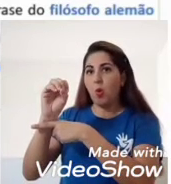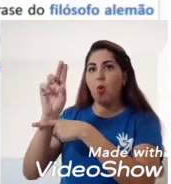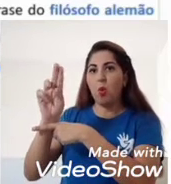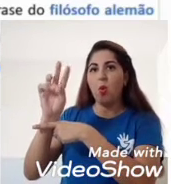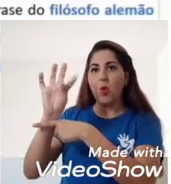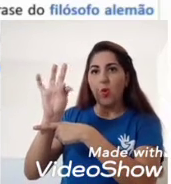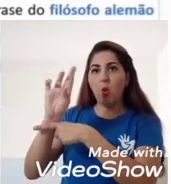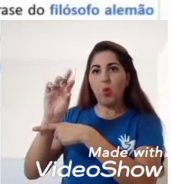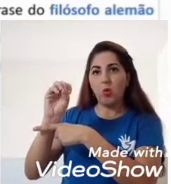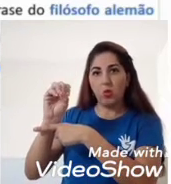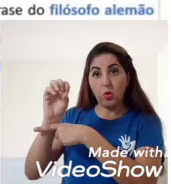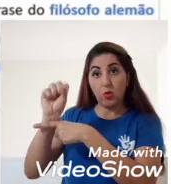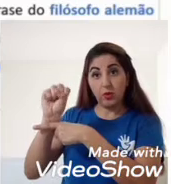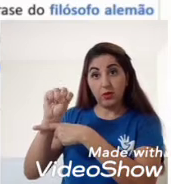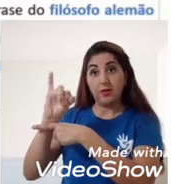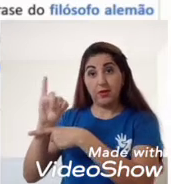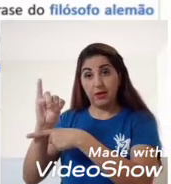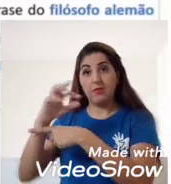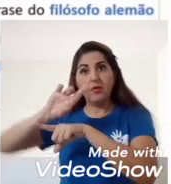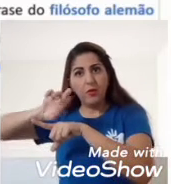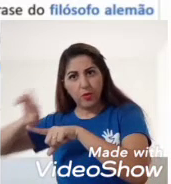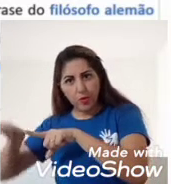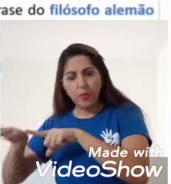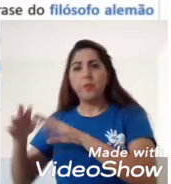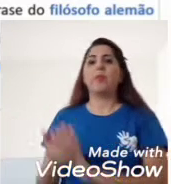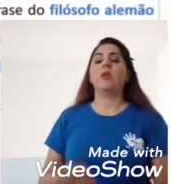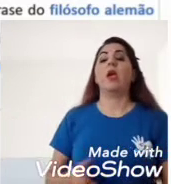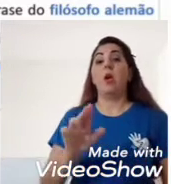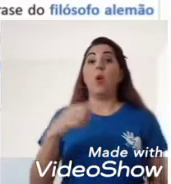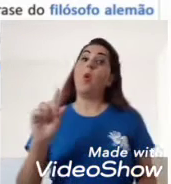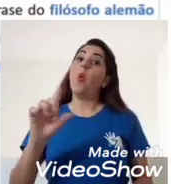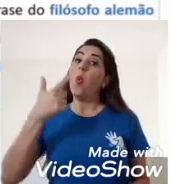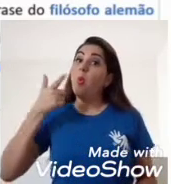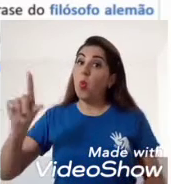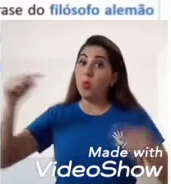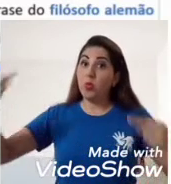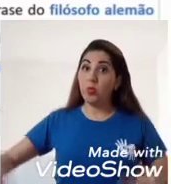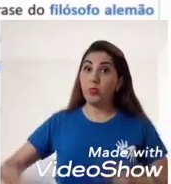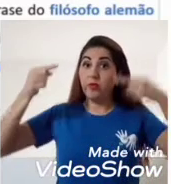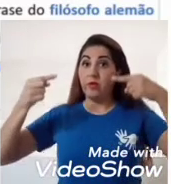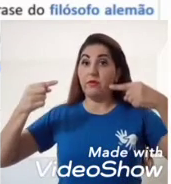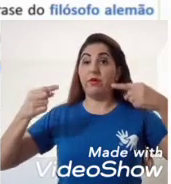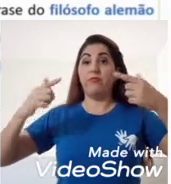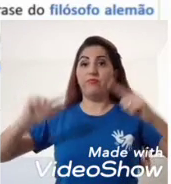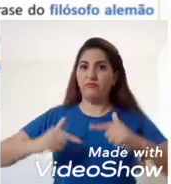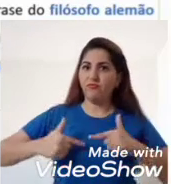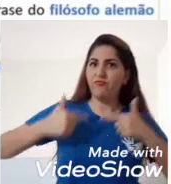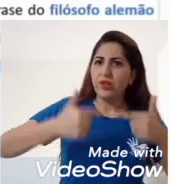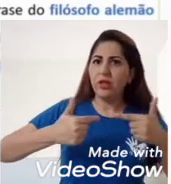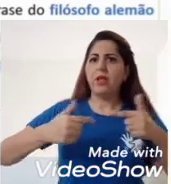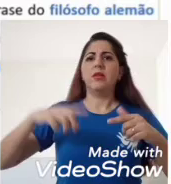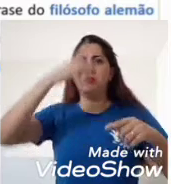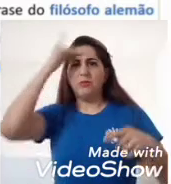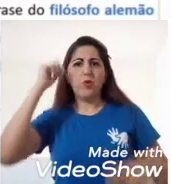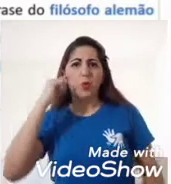Outro desafio enfrentado pelos portadores de deficiência auditiva é a inobservância estatal, uma vez que,